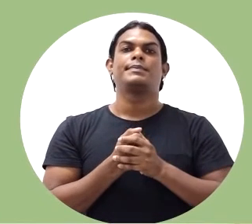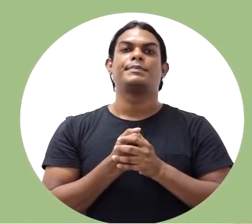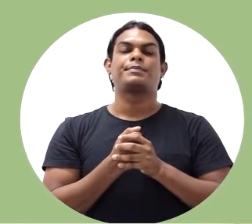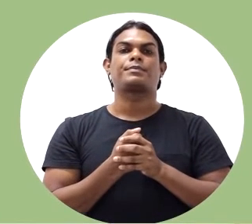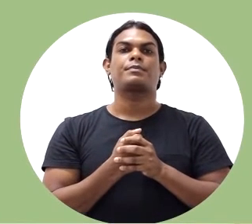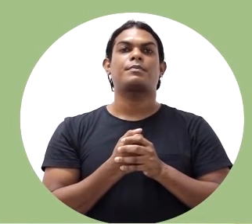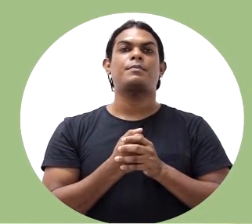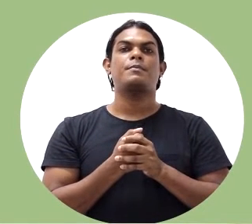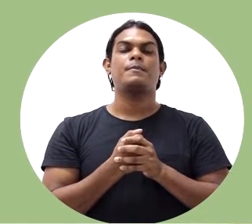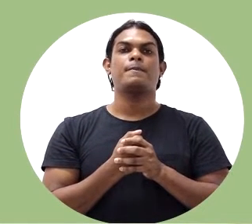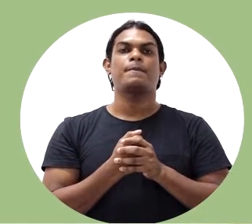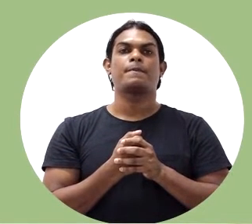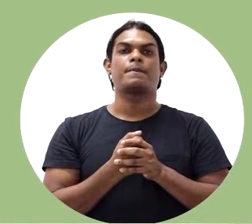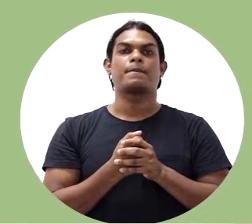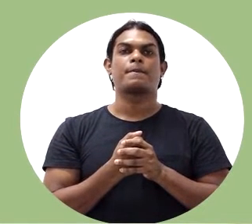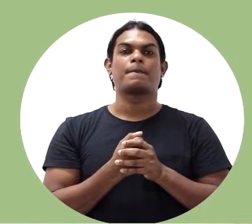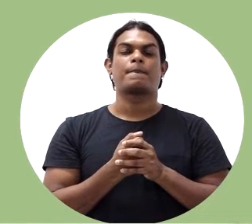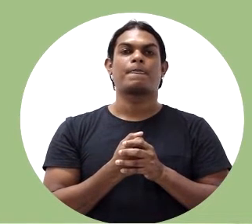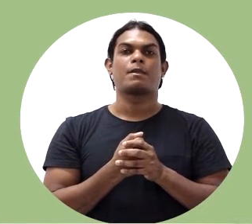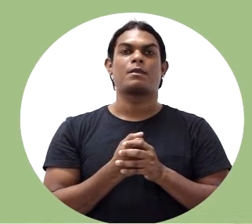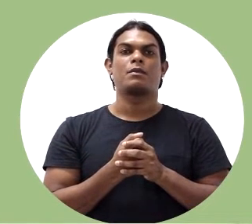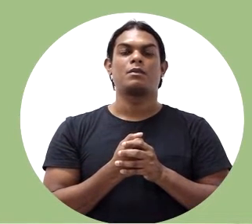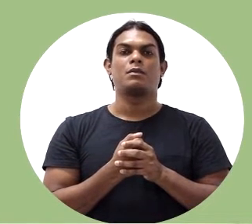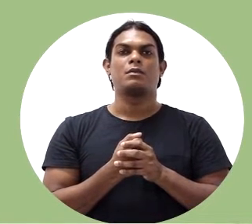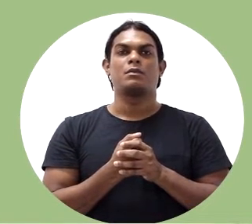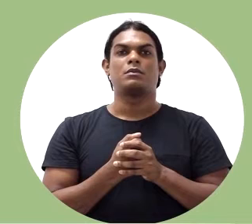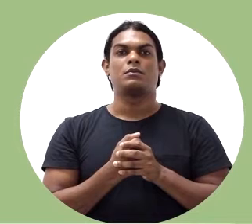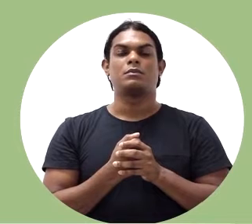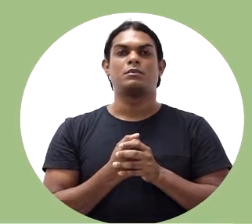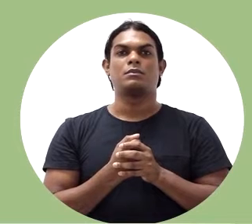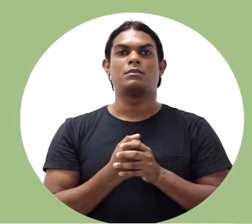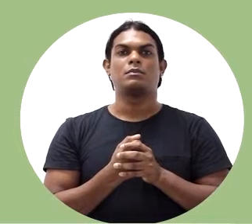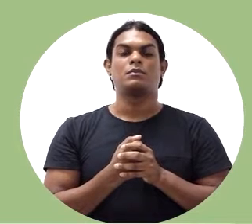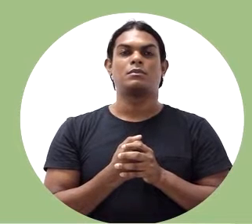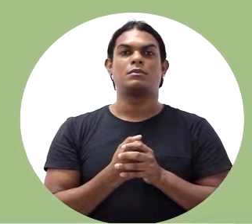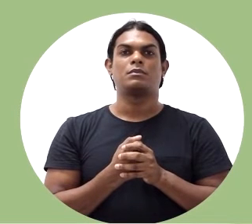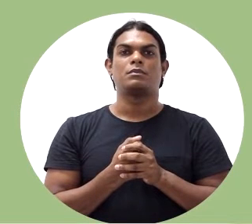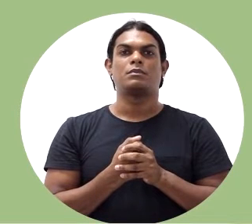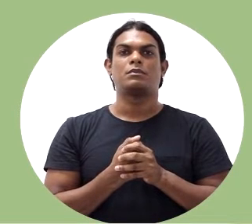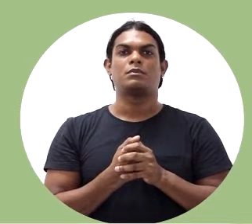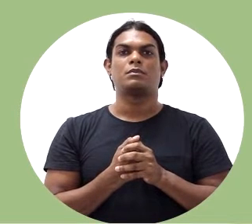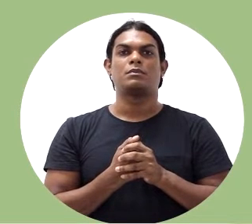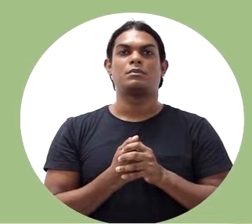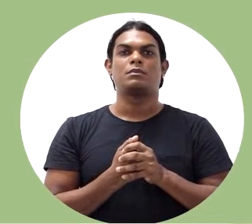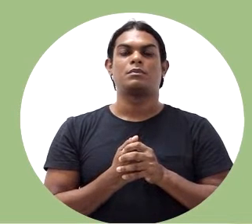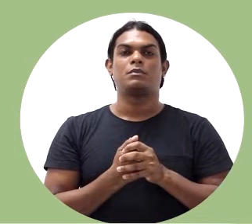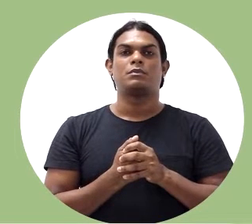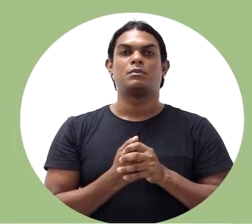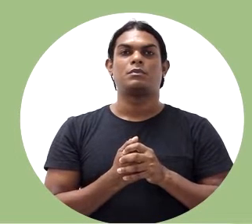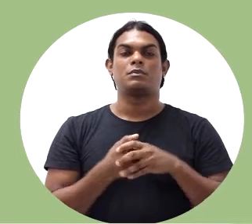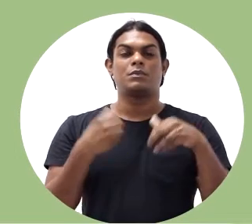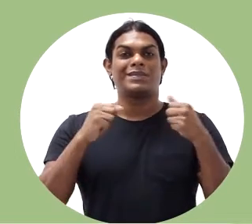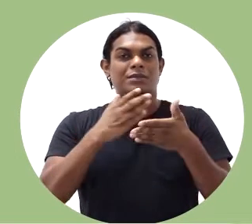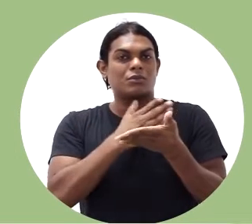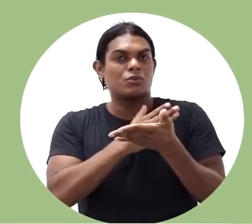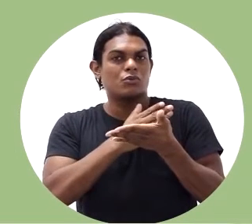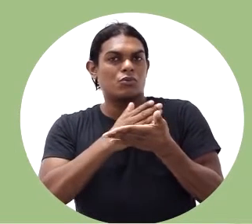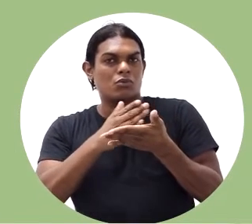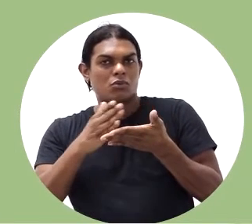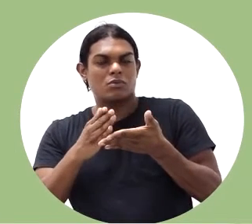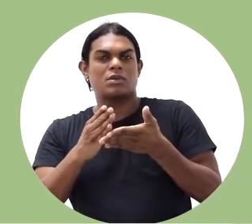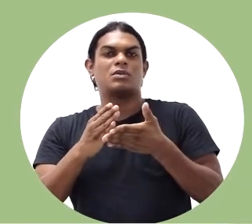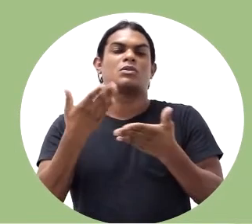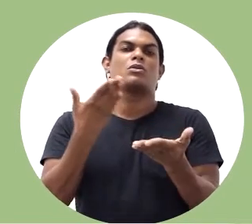nós consideramos que a logística integrada abrange desde o cliente até o fornecedor de insumos, então nós devemos começar tratando